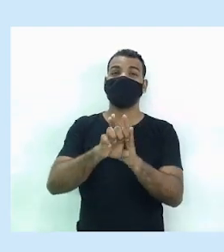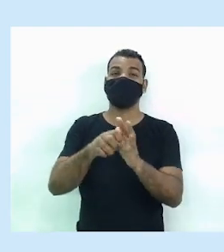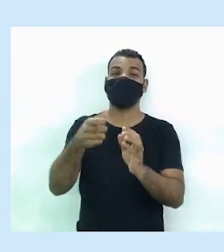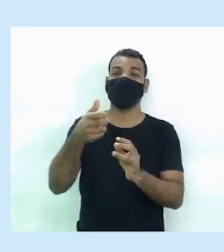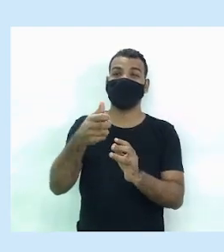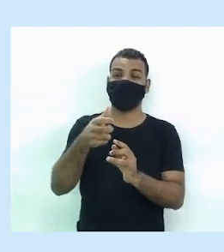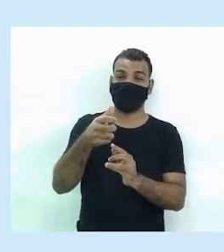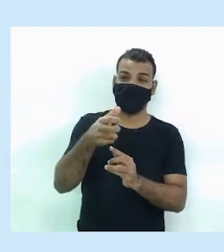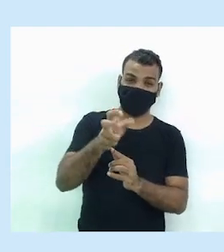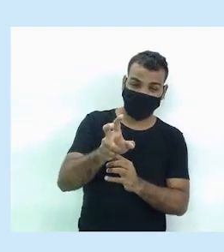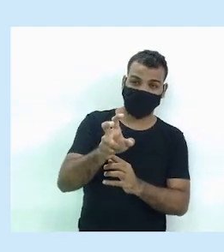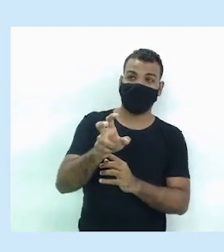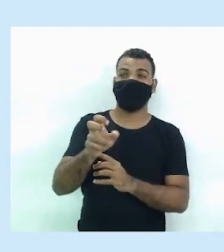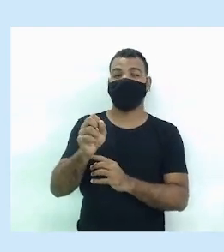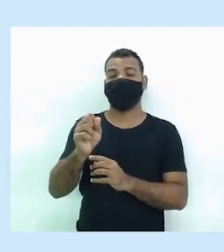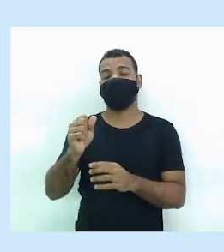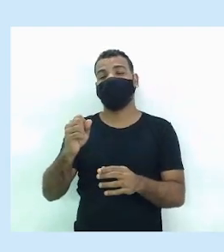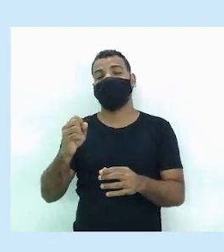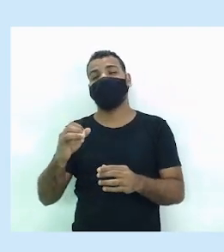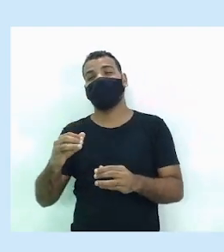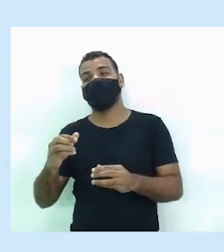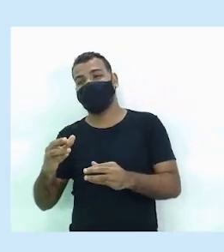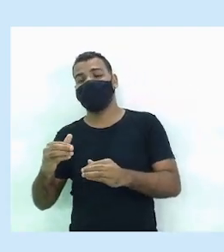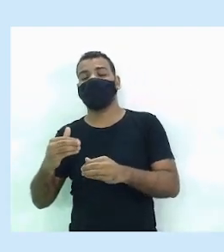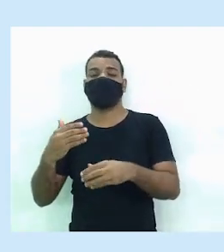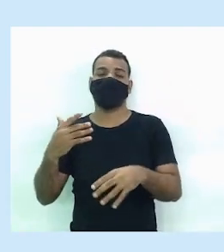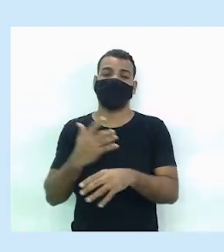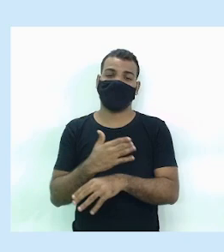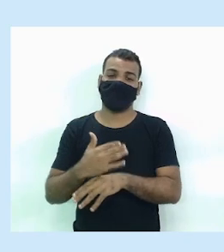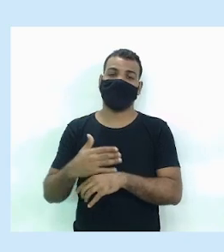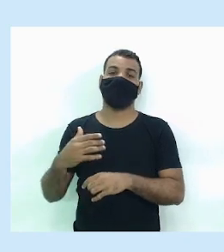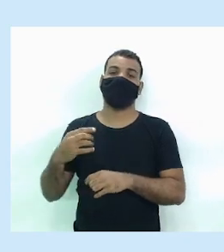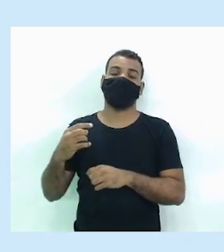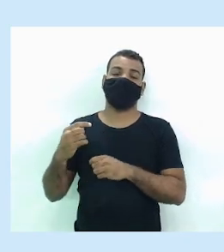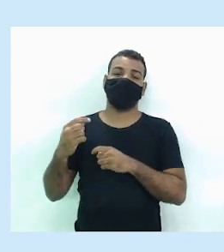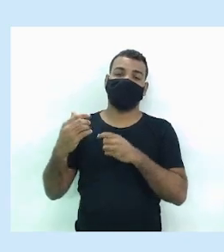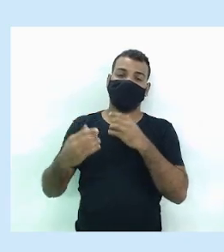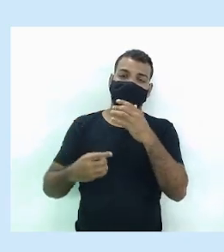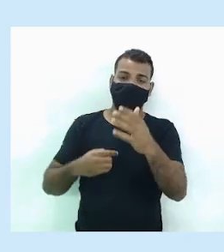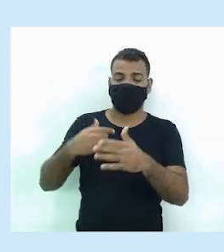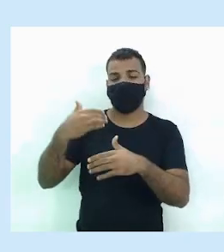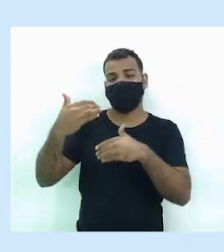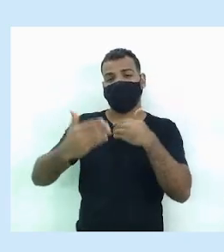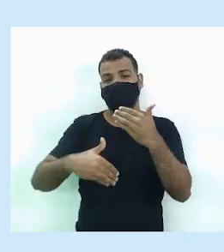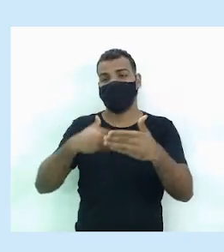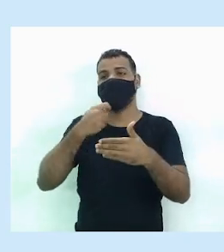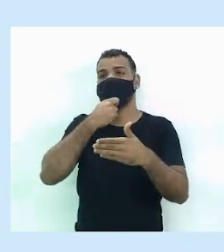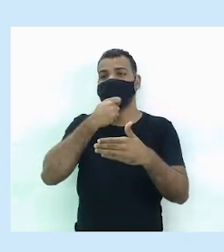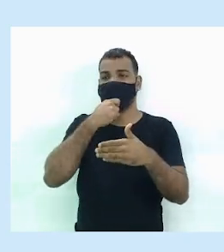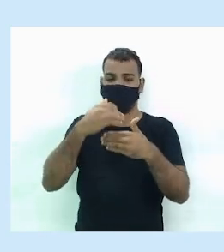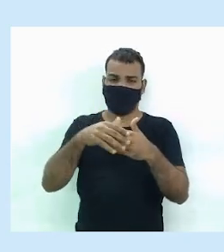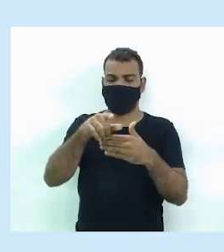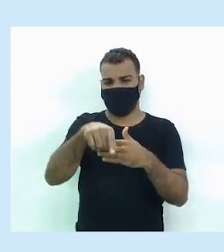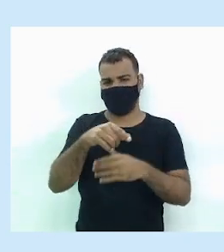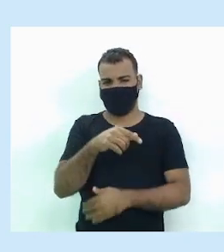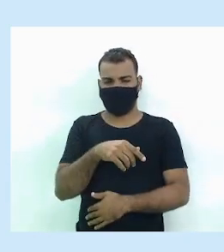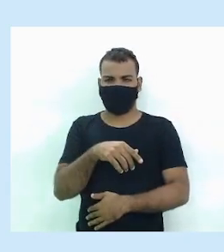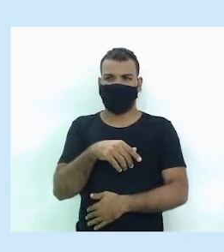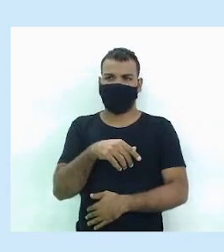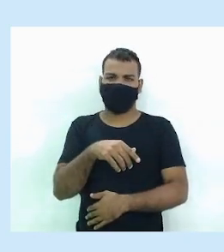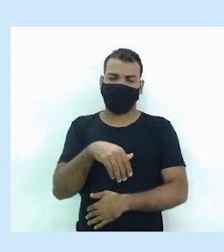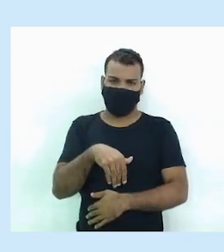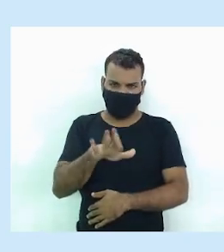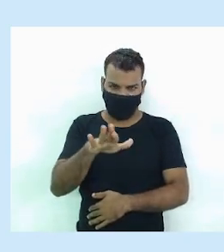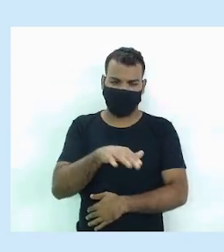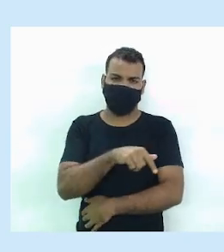que é quando vai começar as cidades sendo desenvolvidas, que também a gente, né? Quando você for para o século, tem essa aula aí que